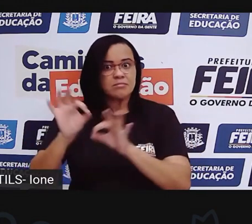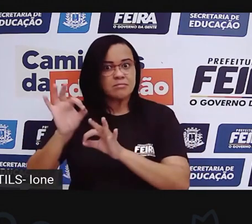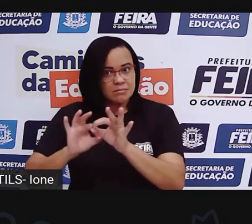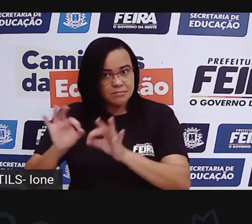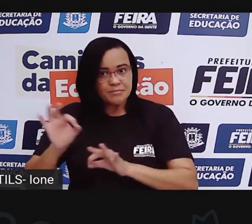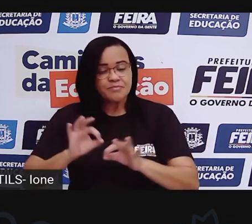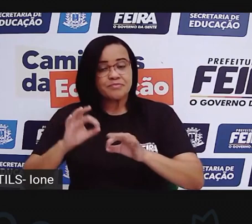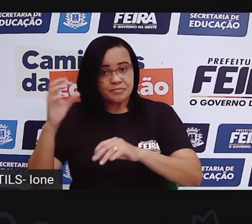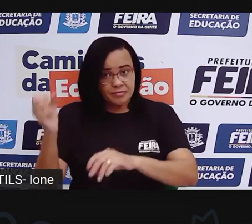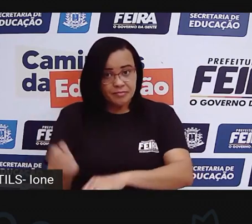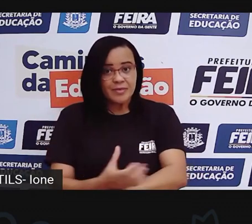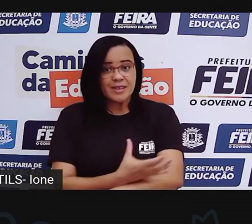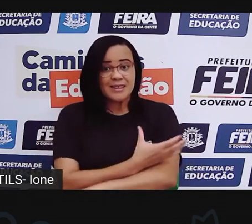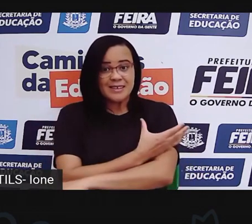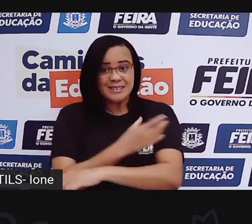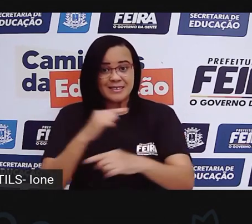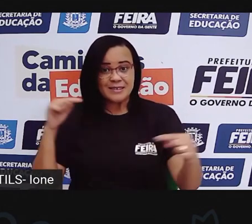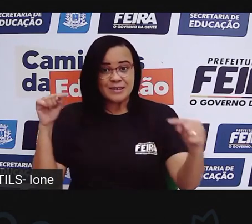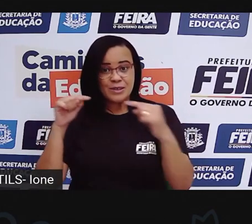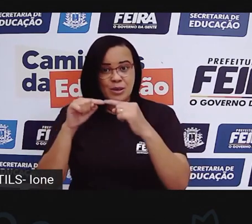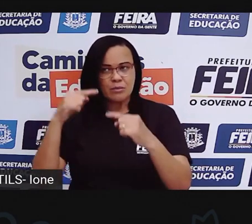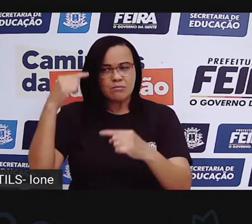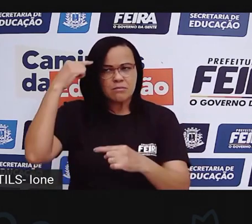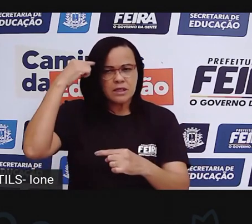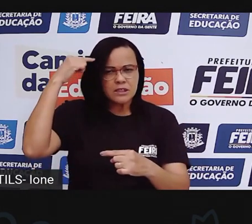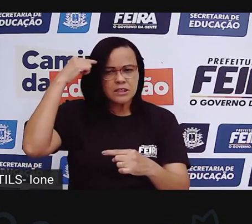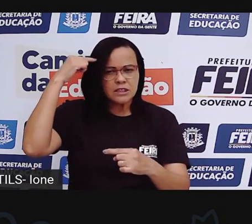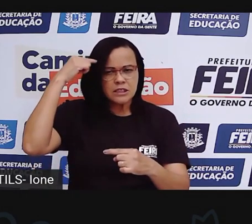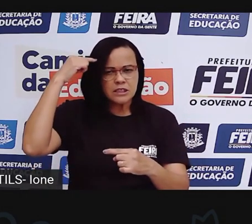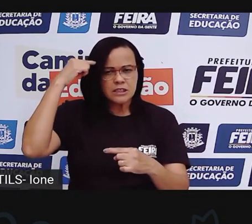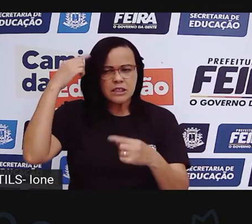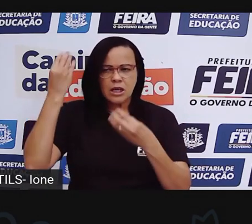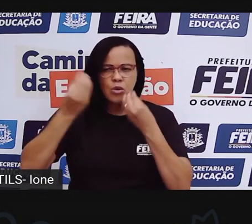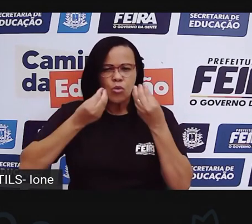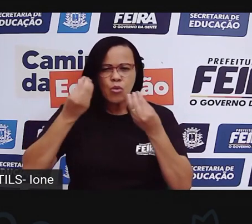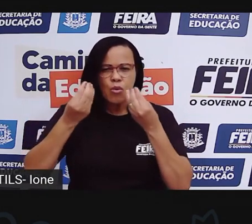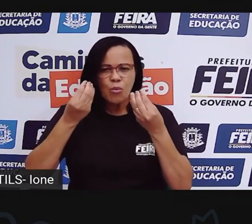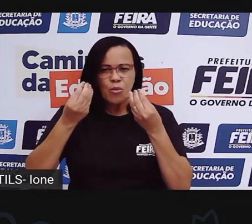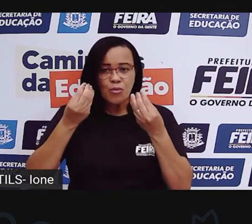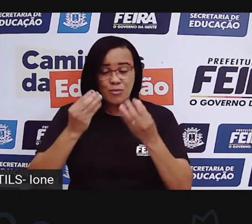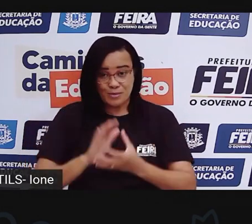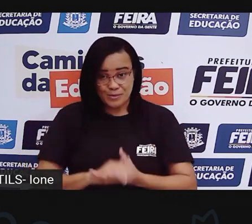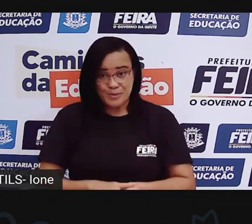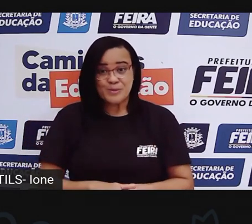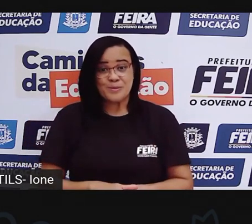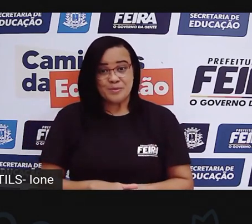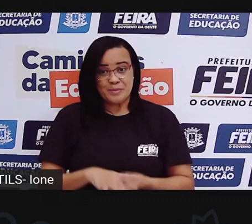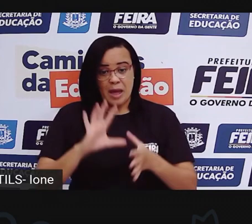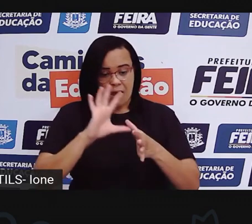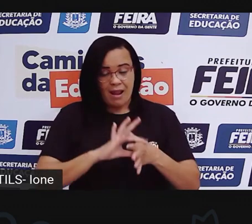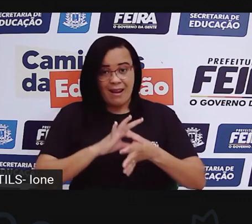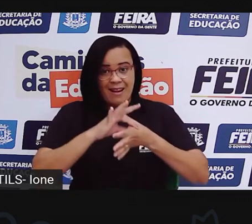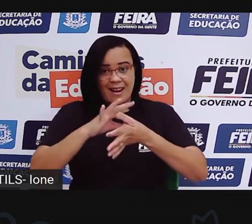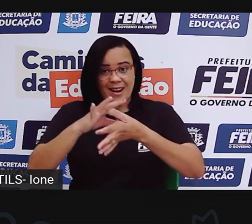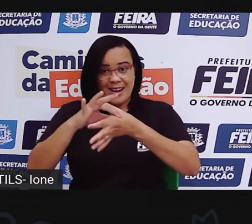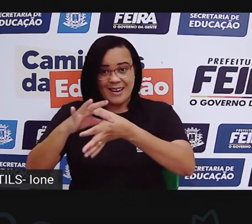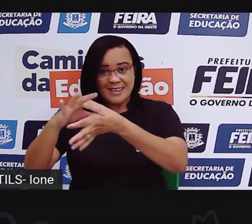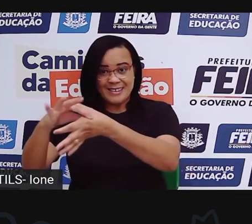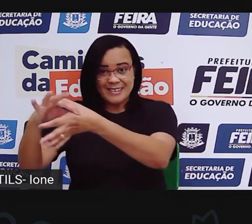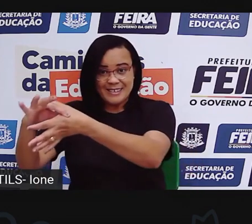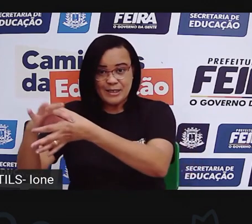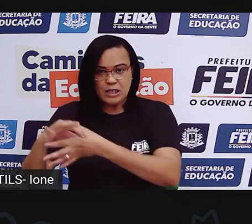essa organização das emoções tem a ver, ó, com a razão, né? Então ela levou o monstrinho a perceber,